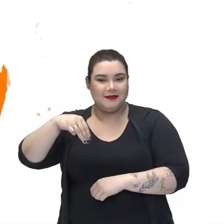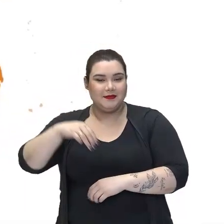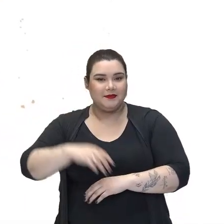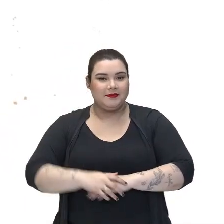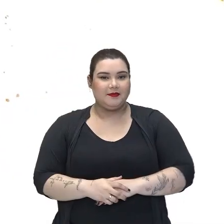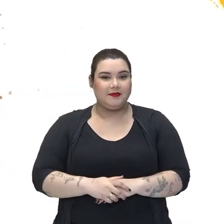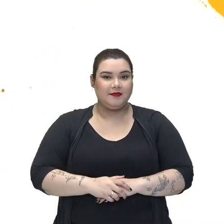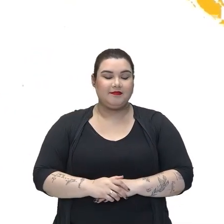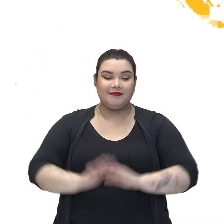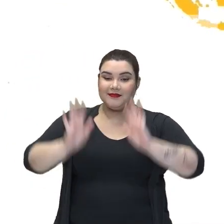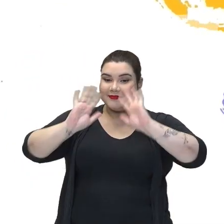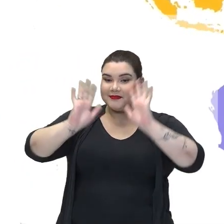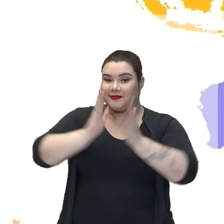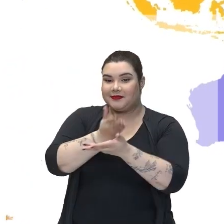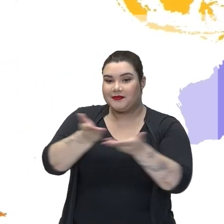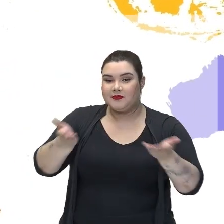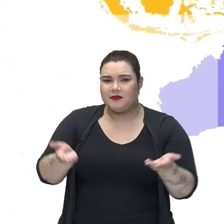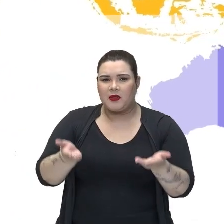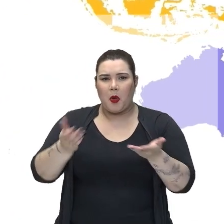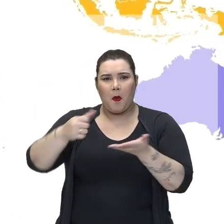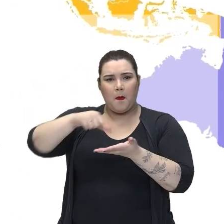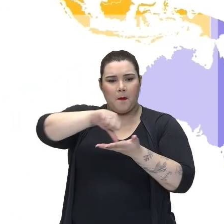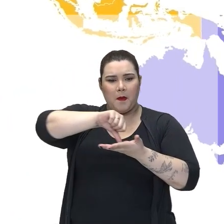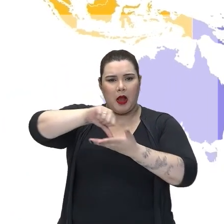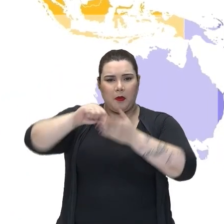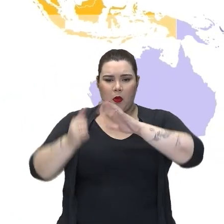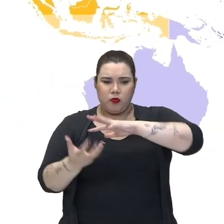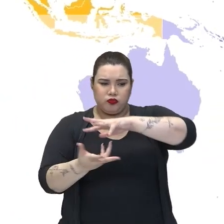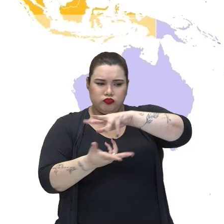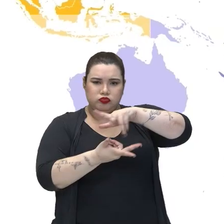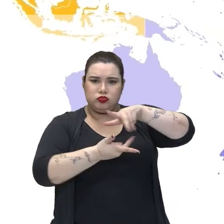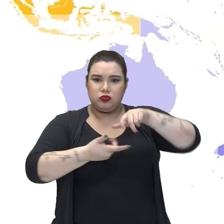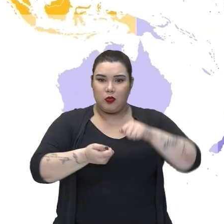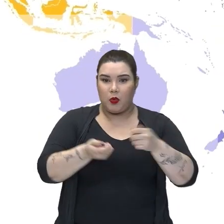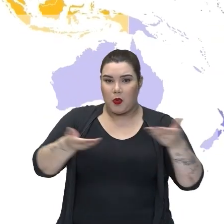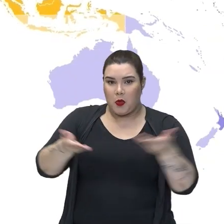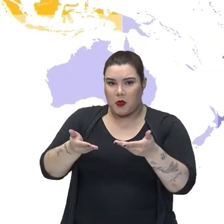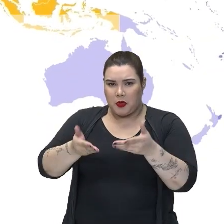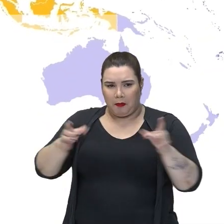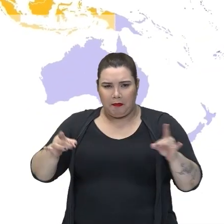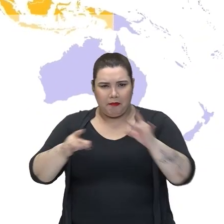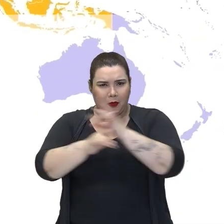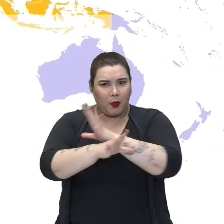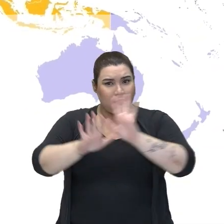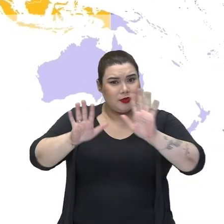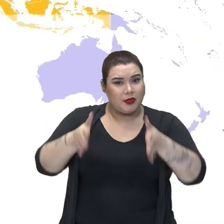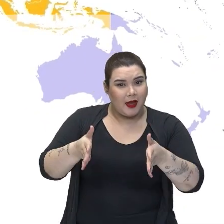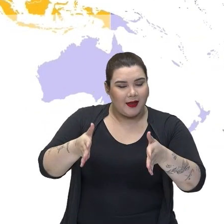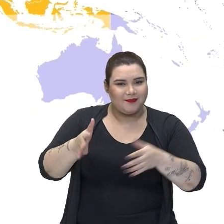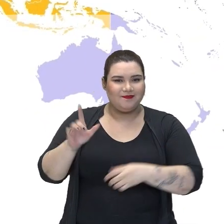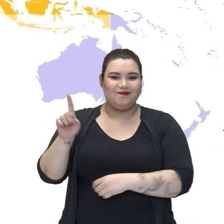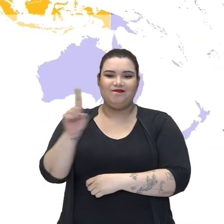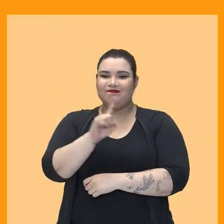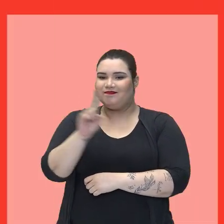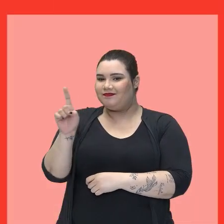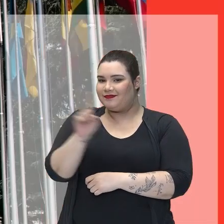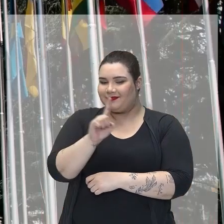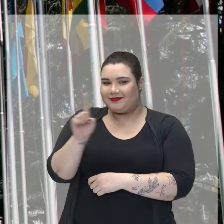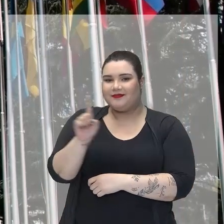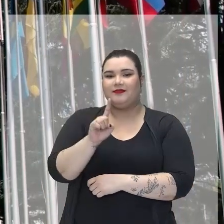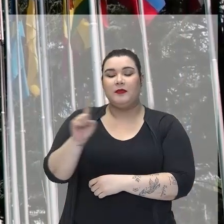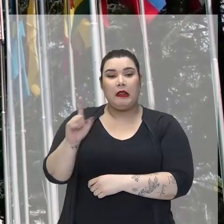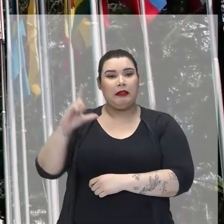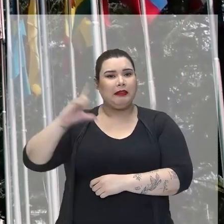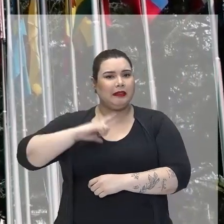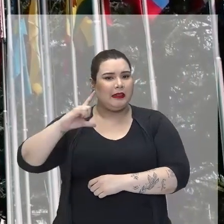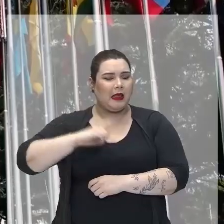aí, pessoal? Será que o mapa do mundo que conhecemos hoje já está definido? A resposta é não. Existem